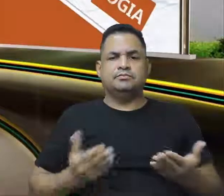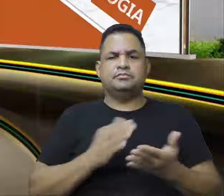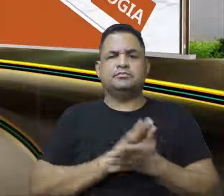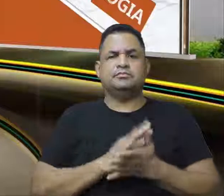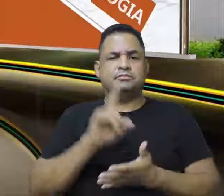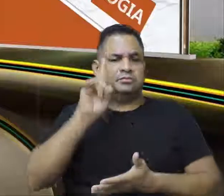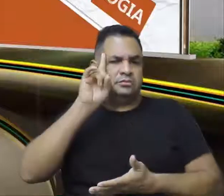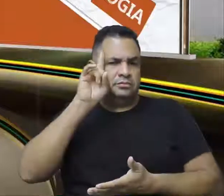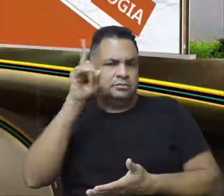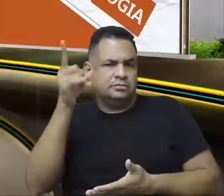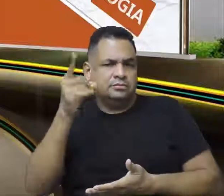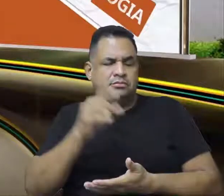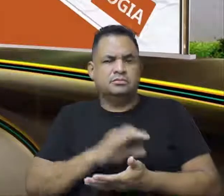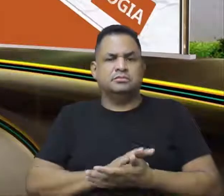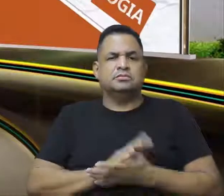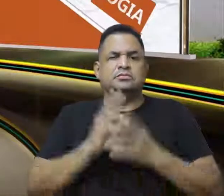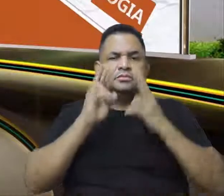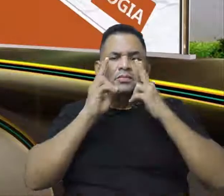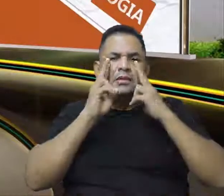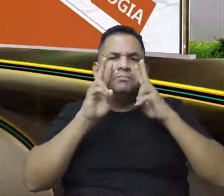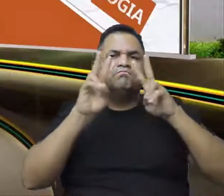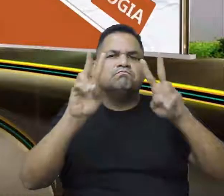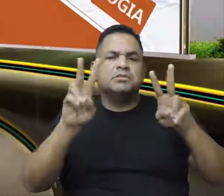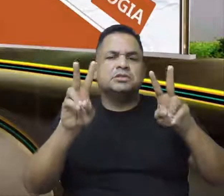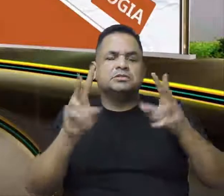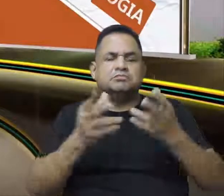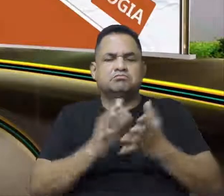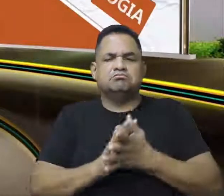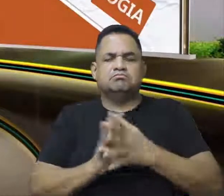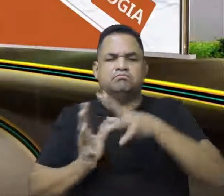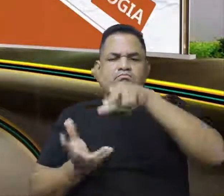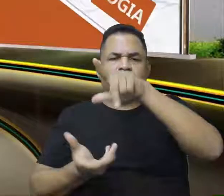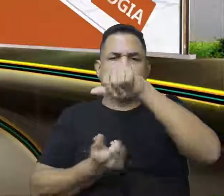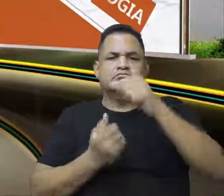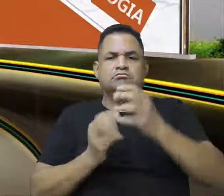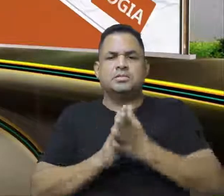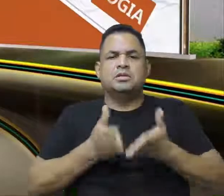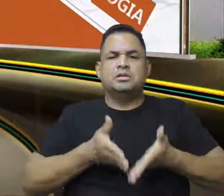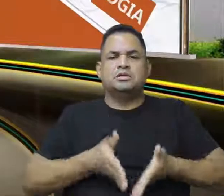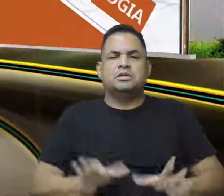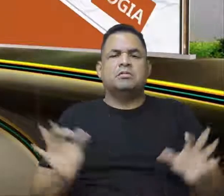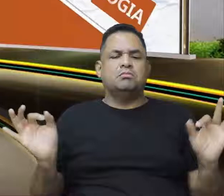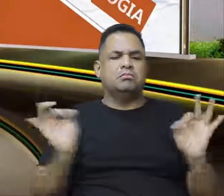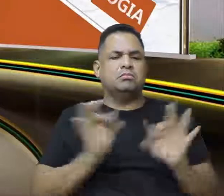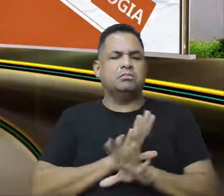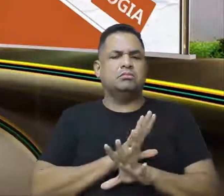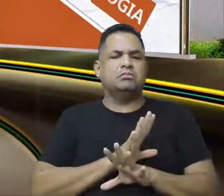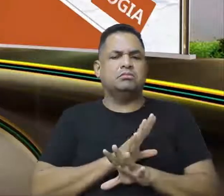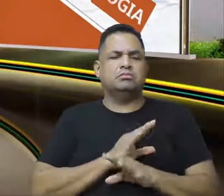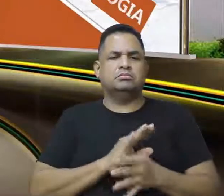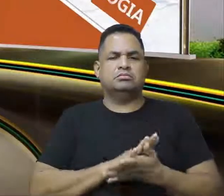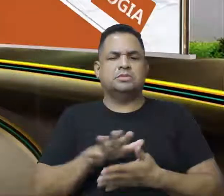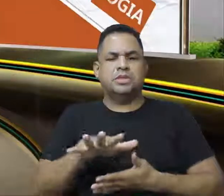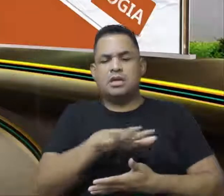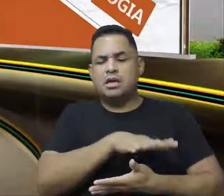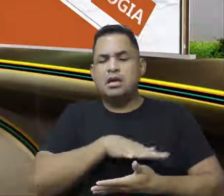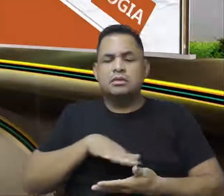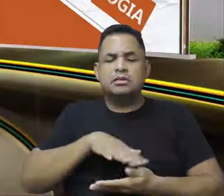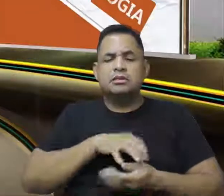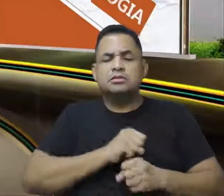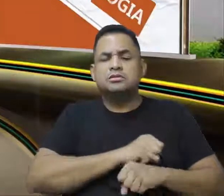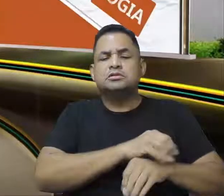essas ideologias, essa visão de mundo. Não nasceu pronto, já circulou em algum